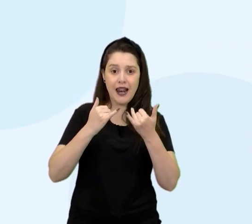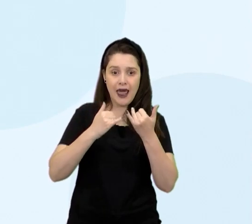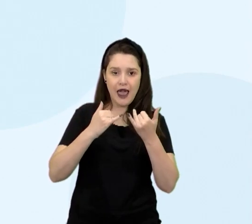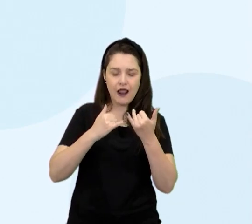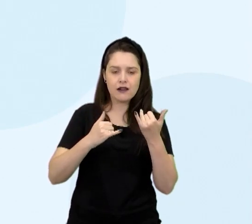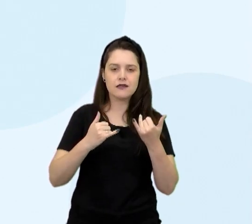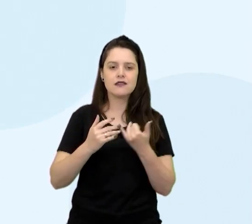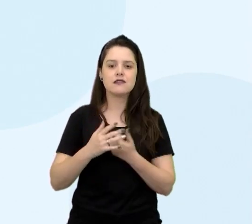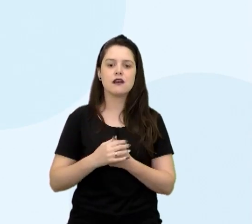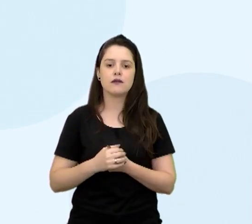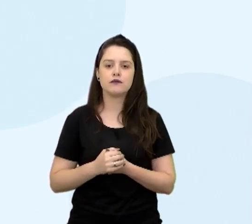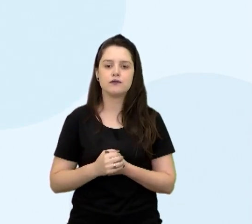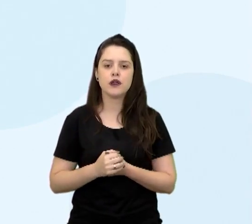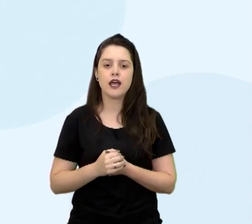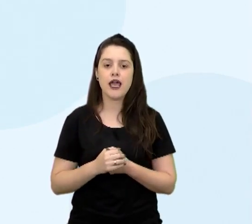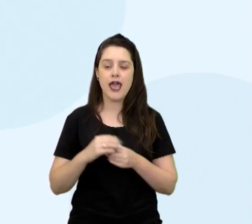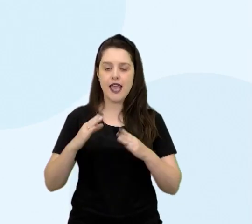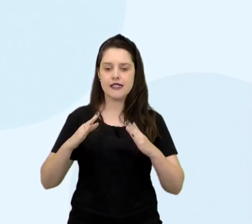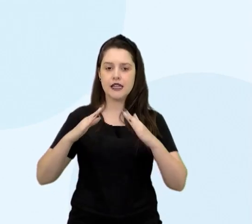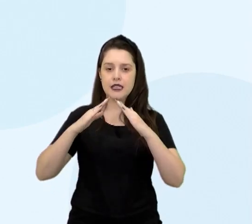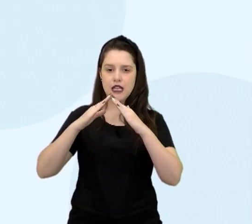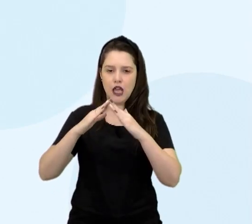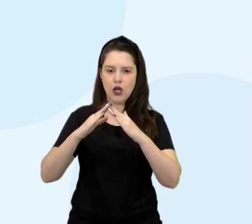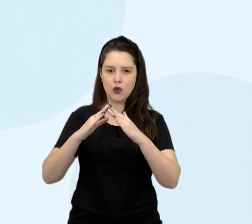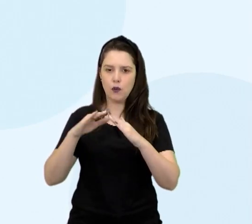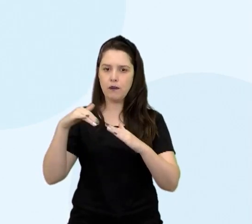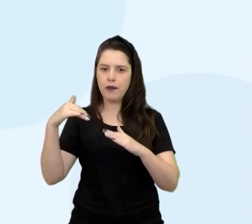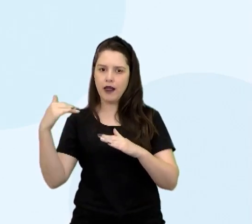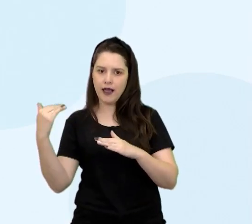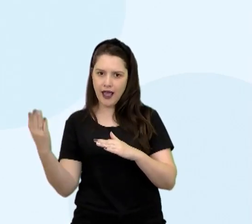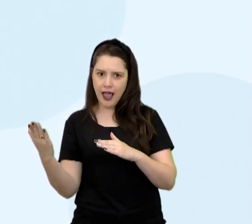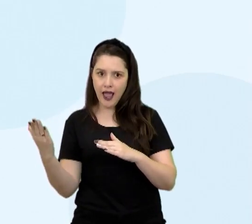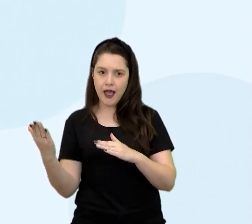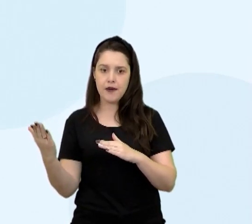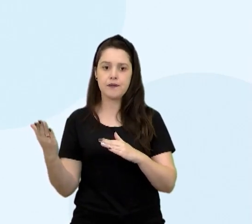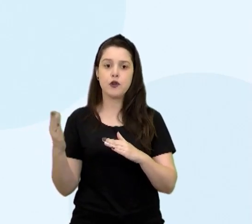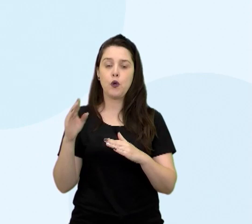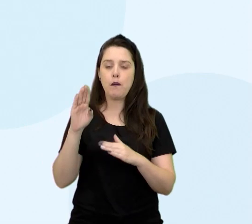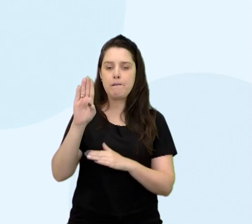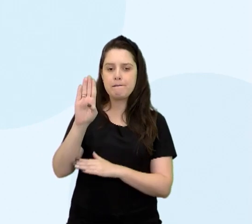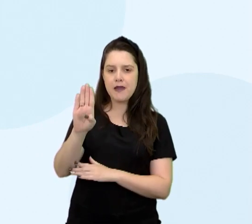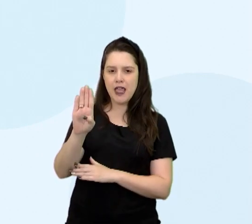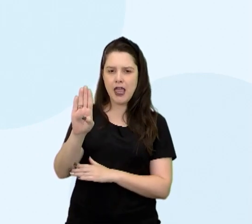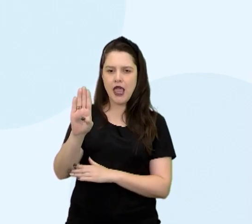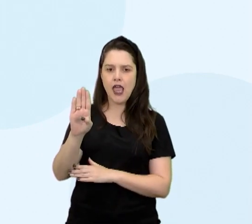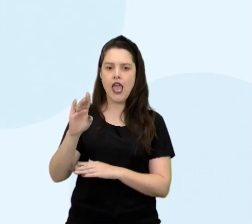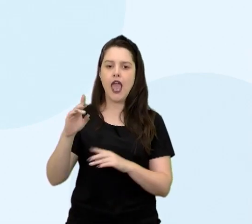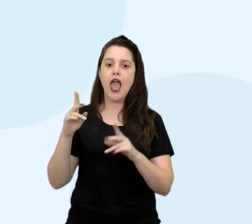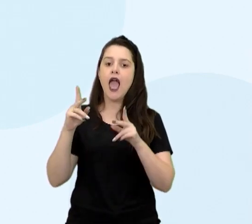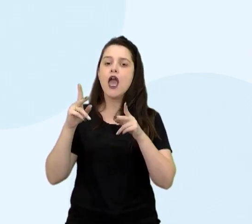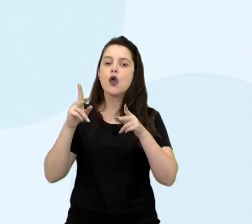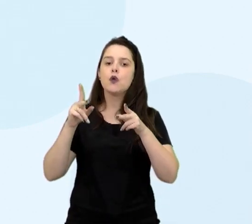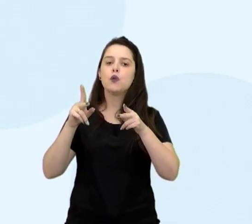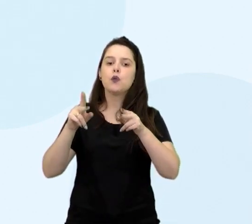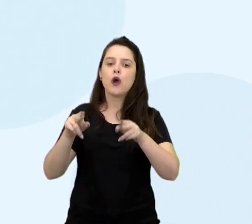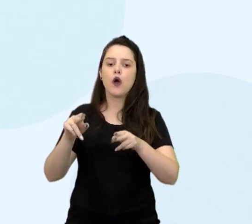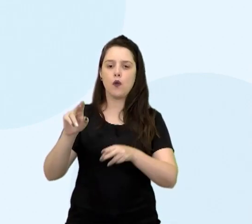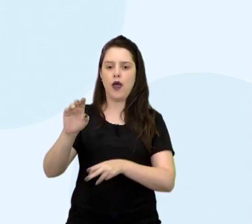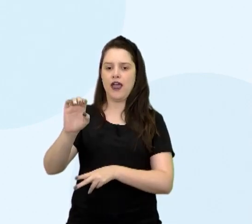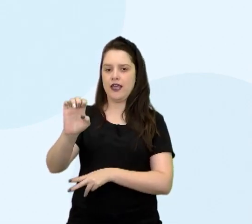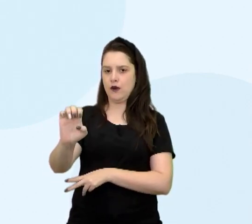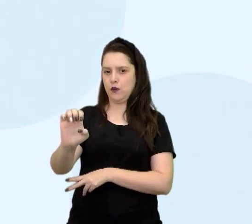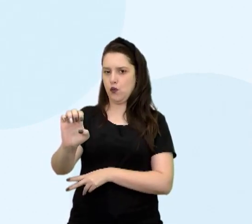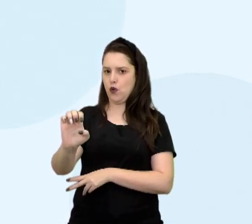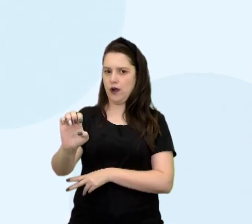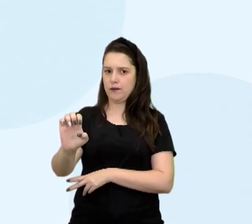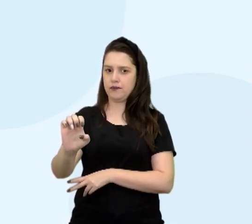descer. Descendo esse triângulo para cá, você percebe também que o B, ele é congruente ao E.